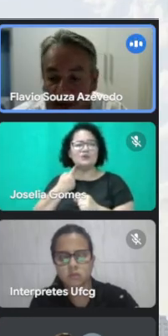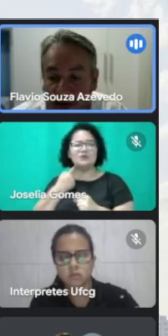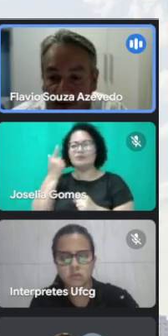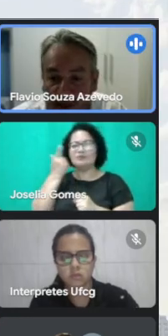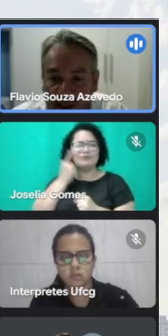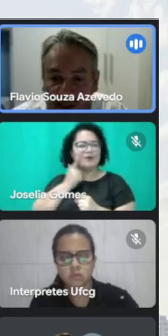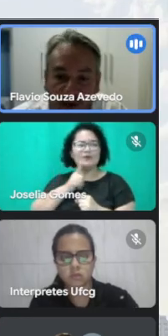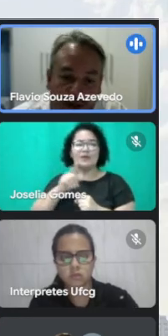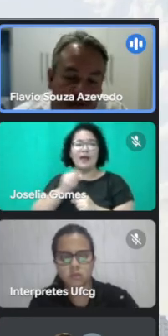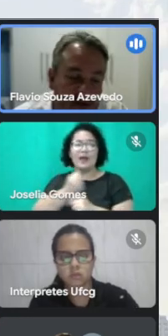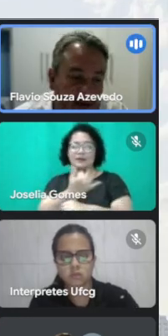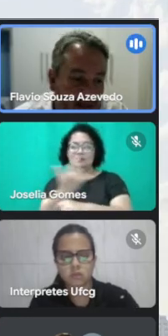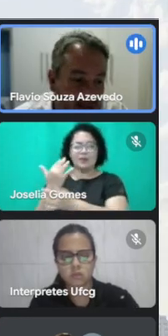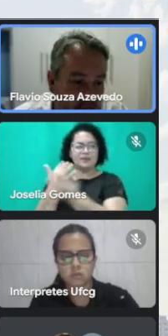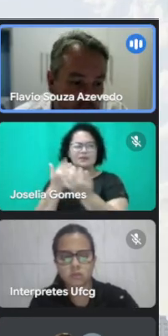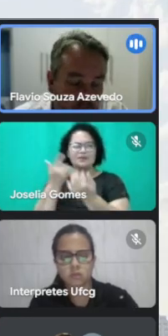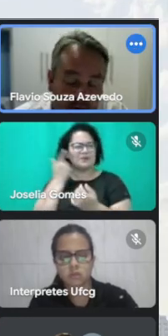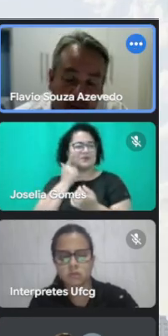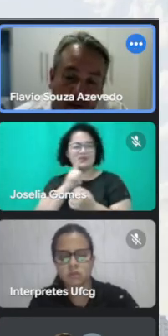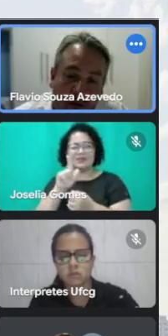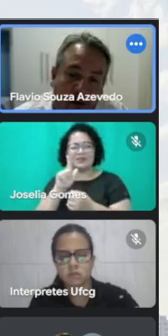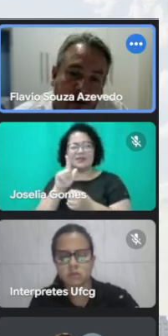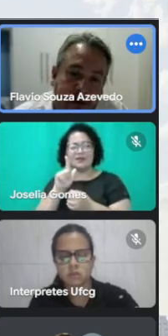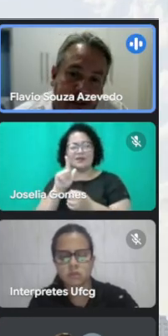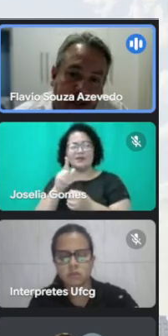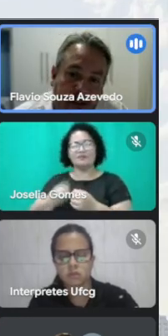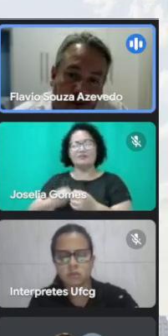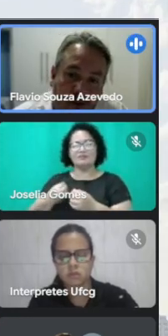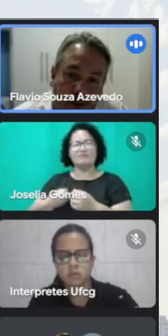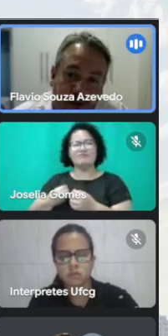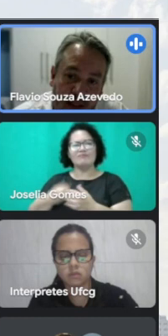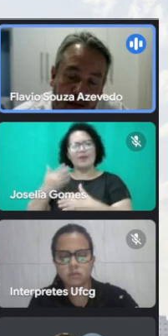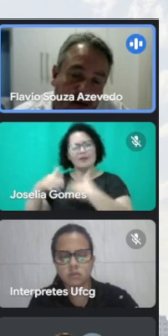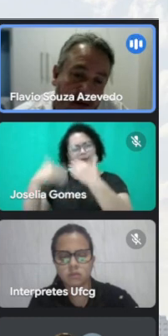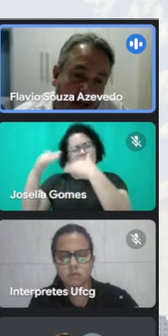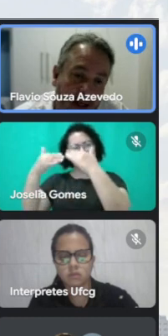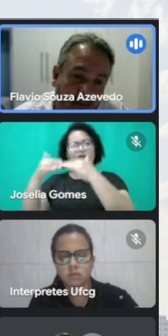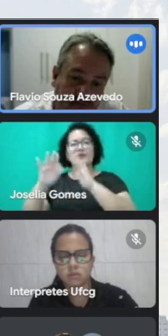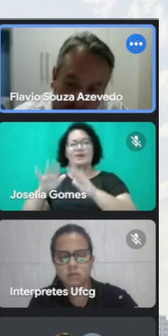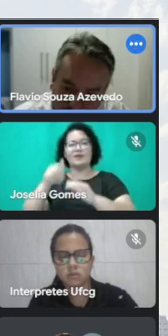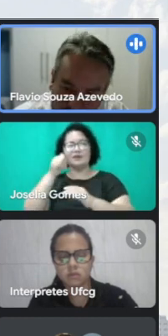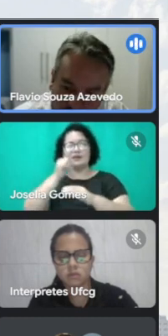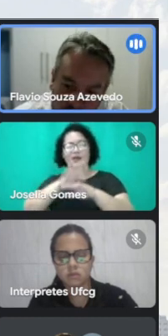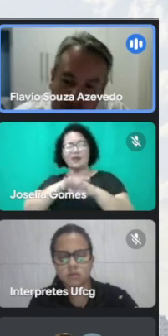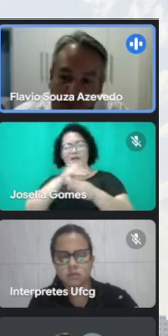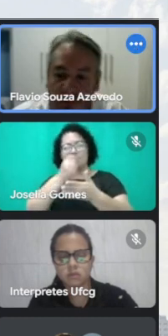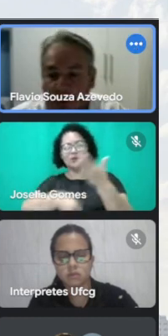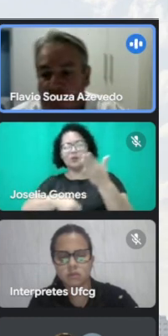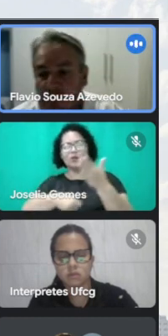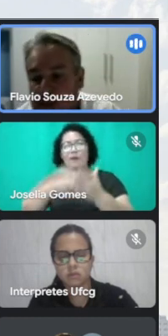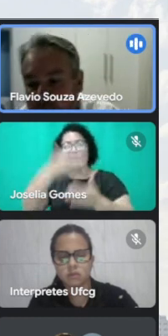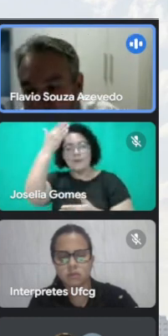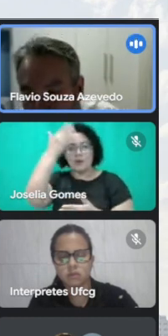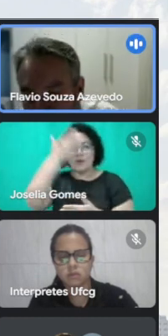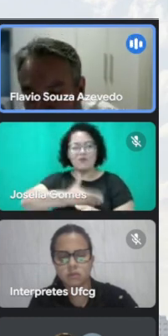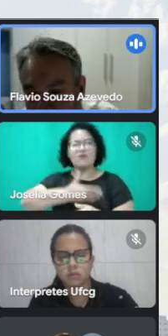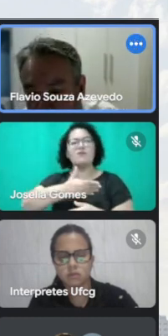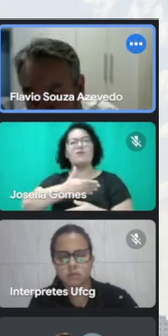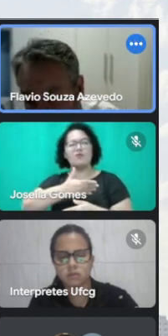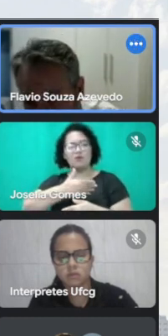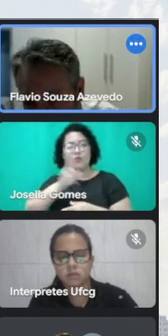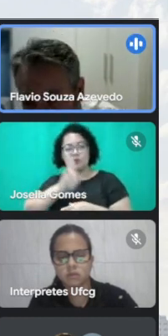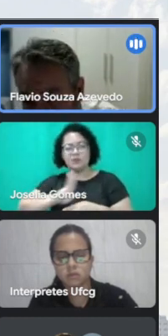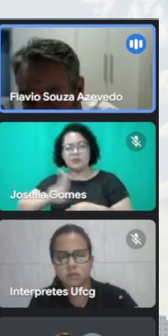as plantas não conseguiriam sobreviver nessas águas. E a doutora Seidel, né, ela provou, utilizando